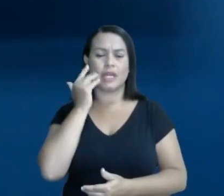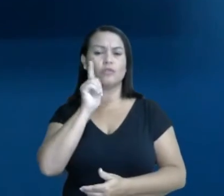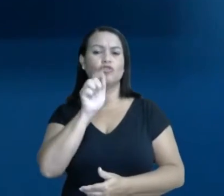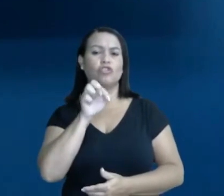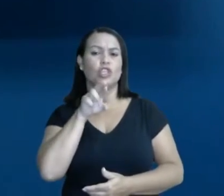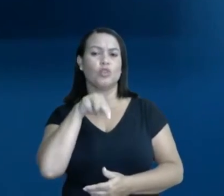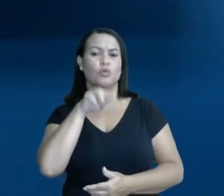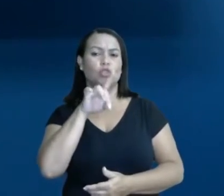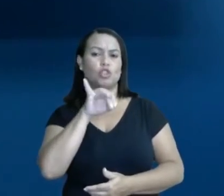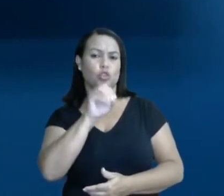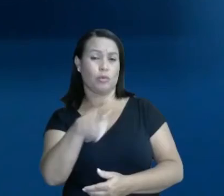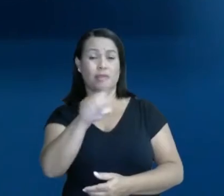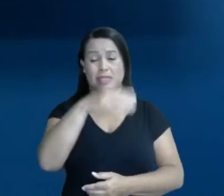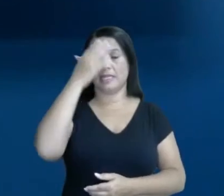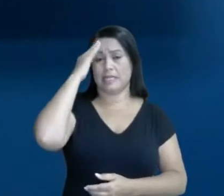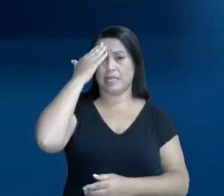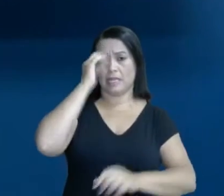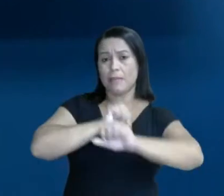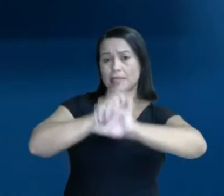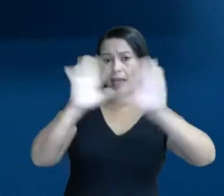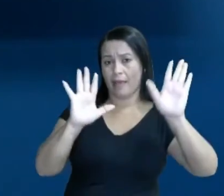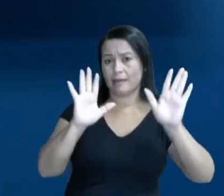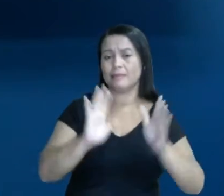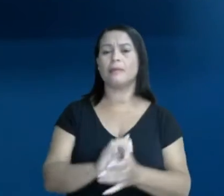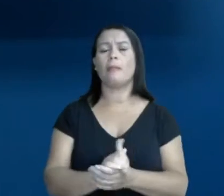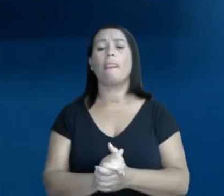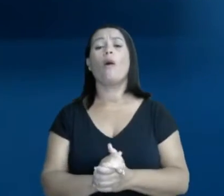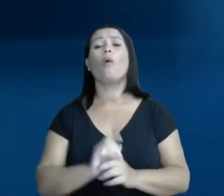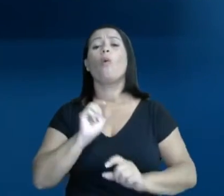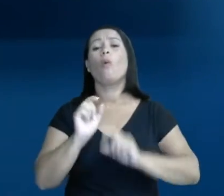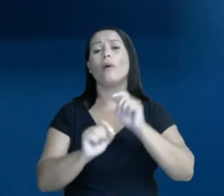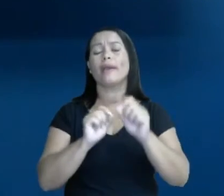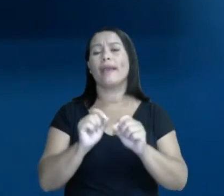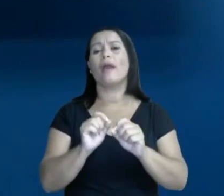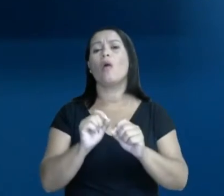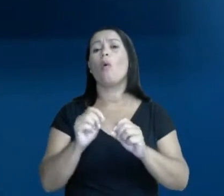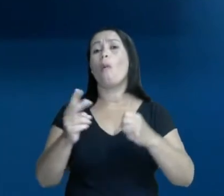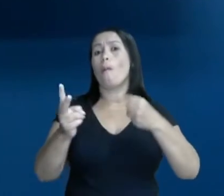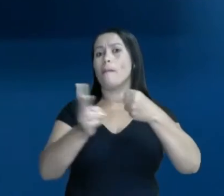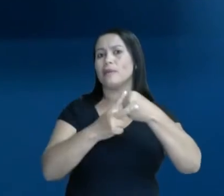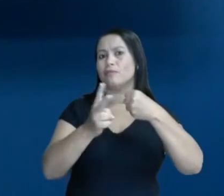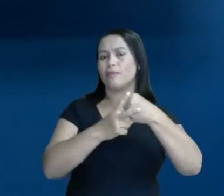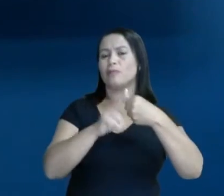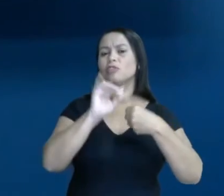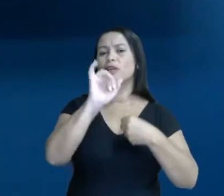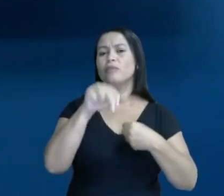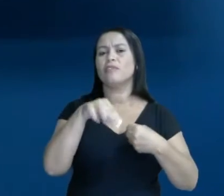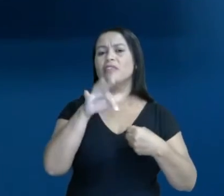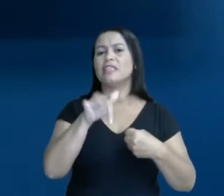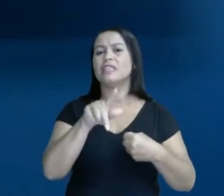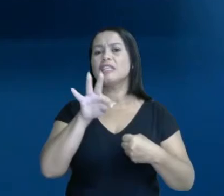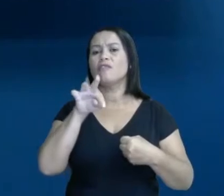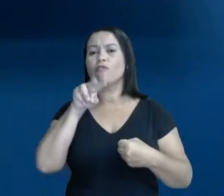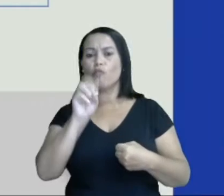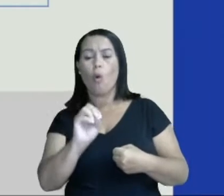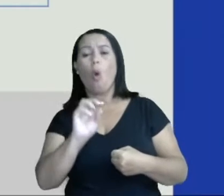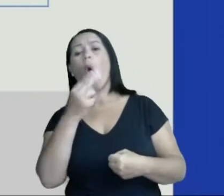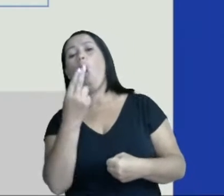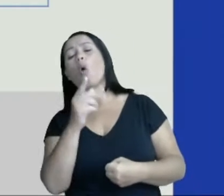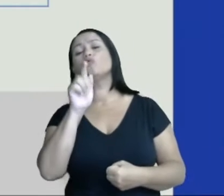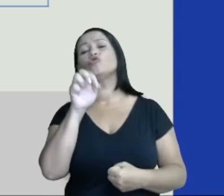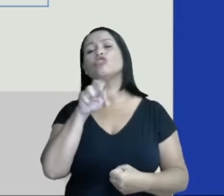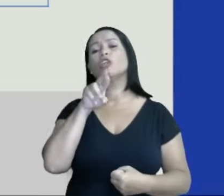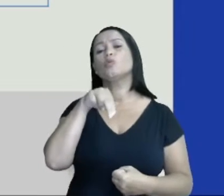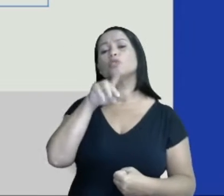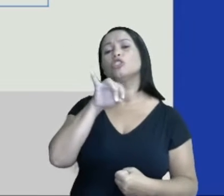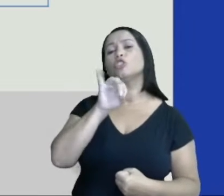A grosso modo, para ficar mais fácil de vocês entenderem. Então, quando o verbo está no infinitivo ou no gerúndio, a gente usa